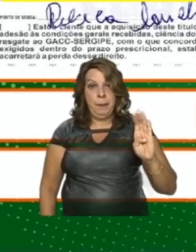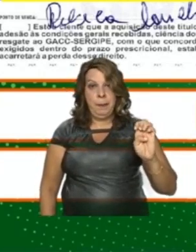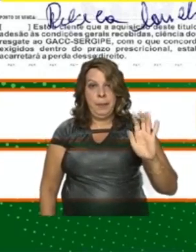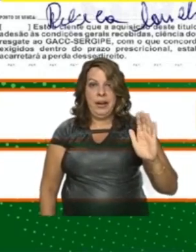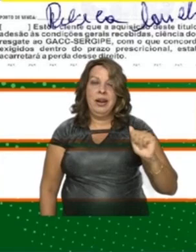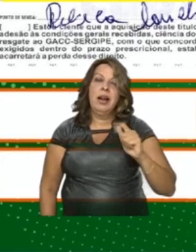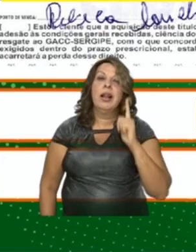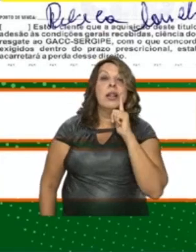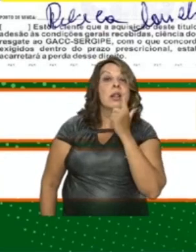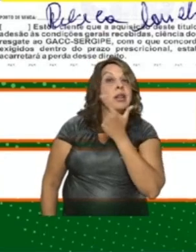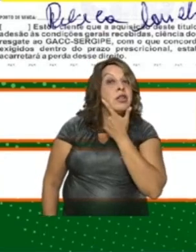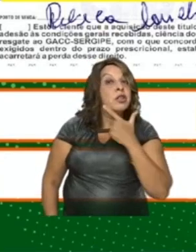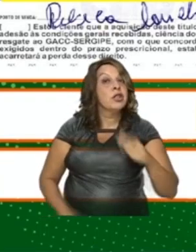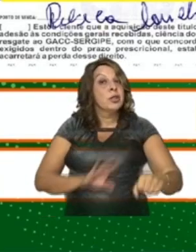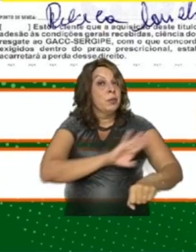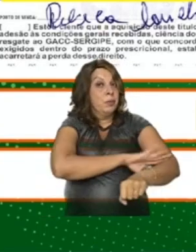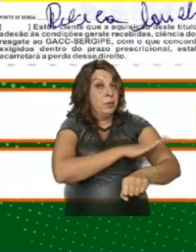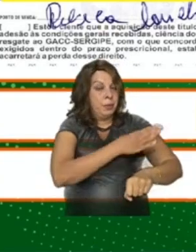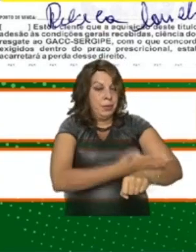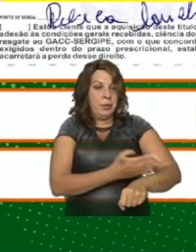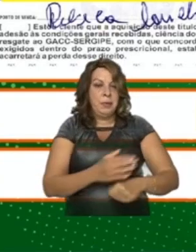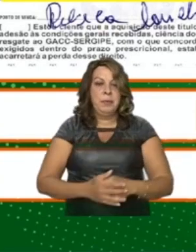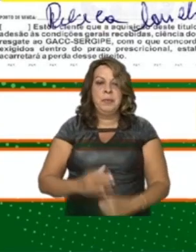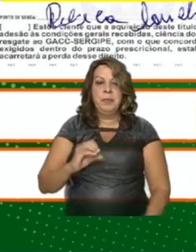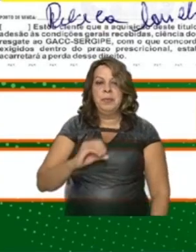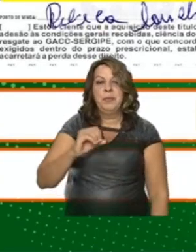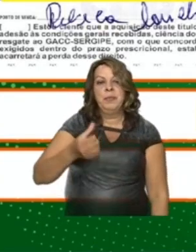regional Propriá. E olha aqui, gente,